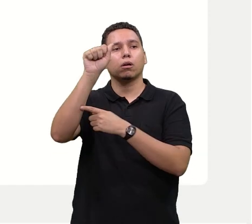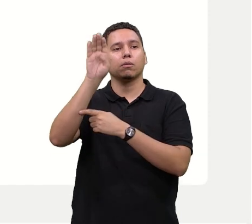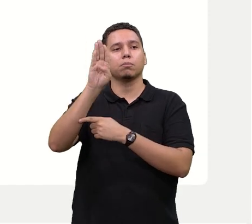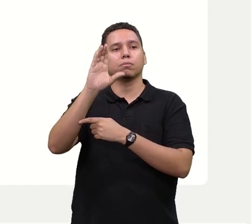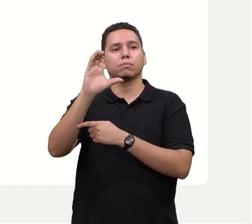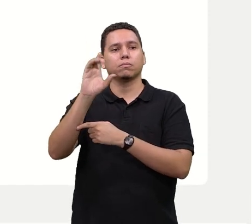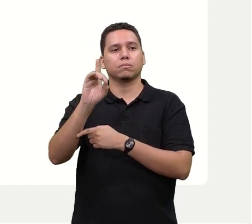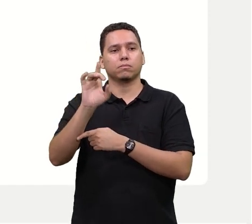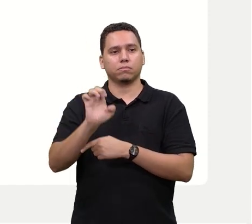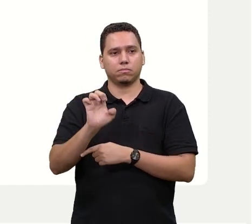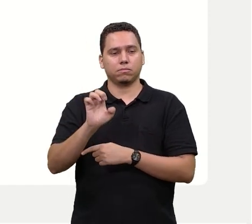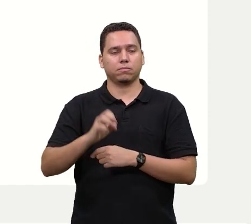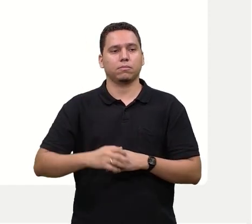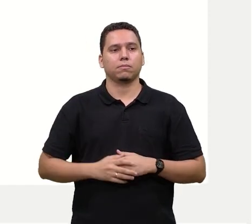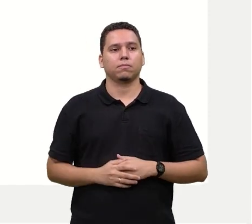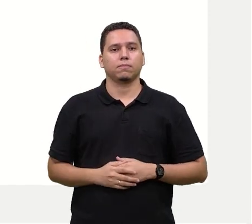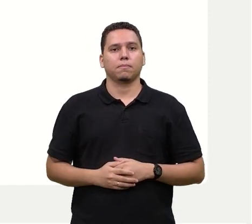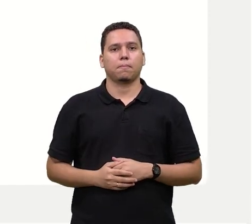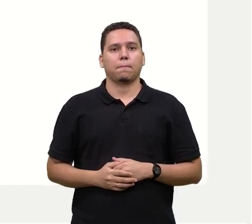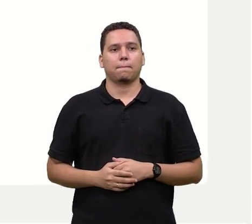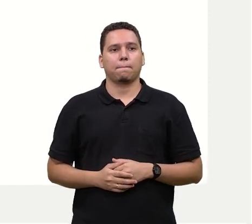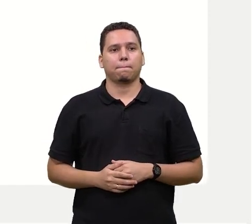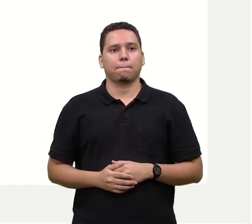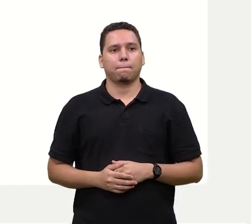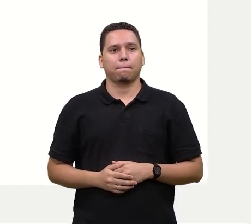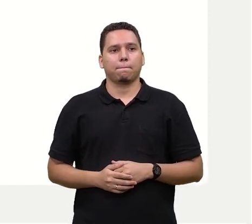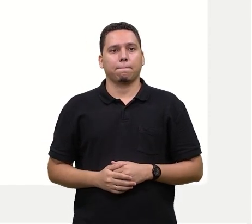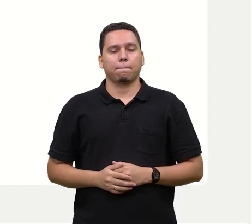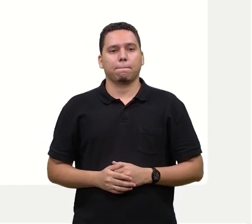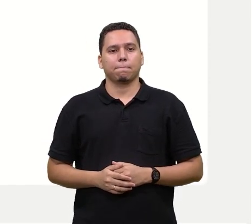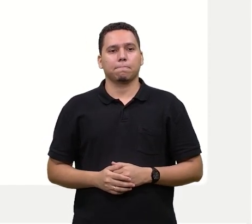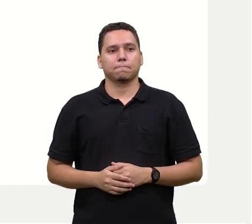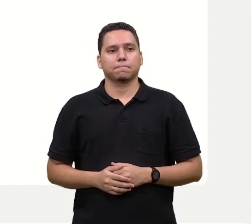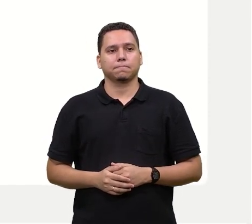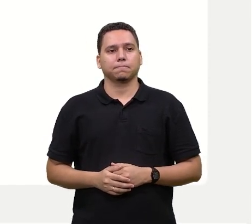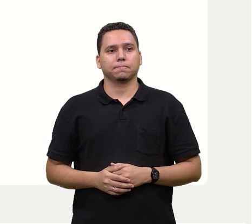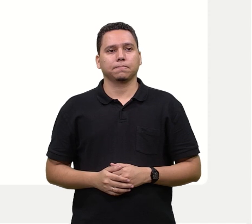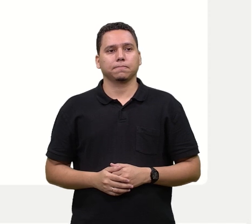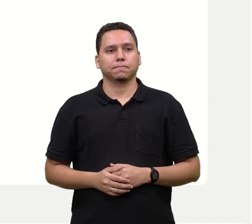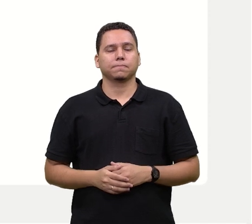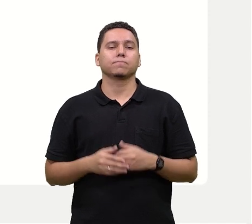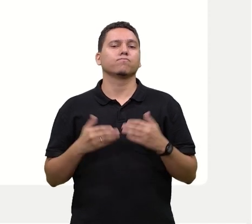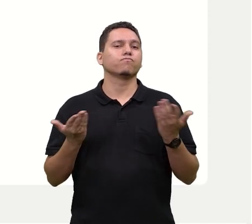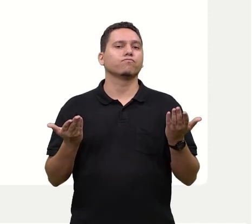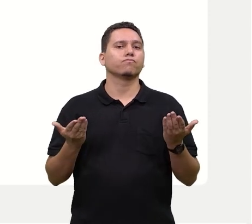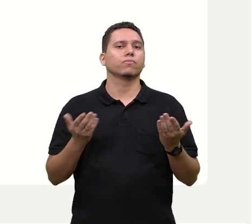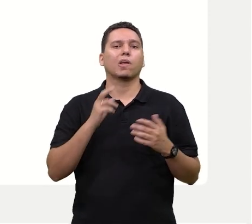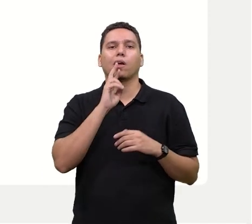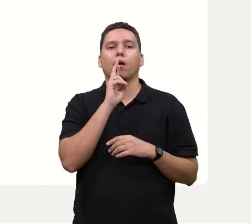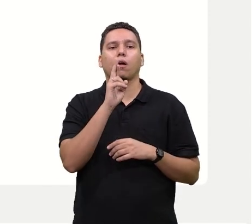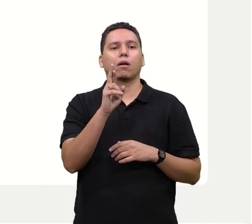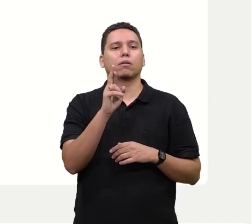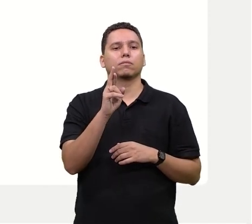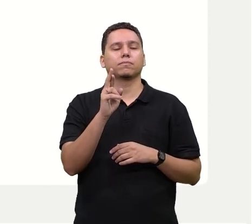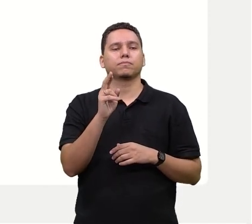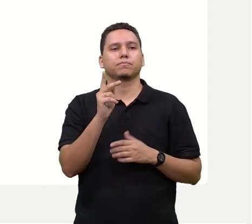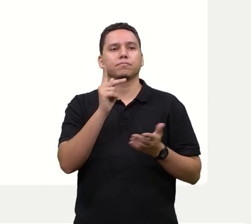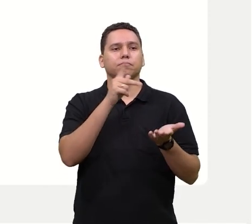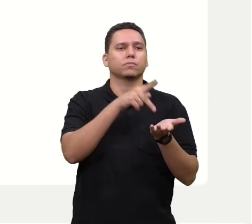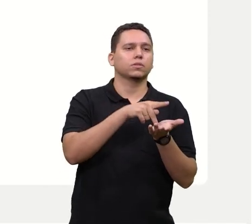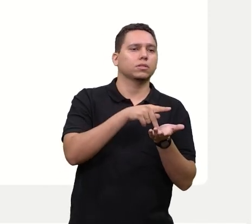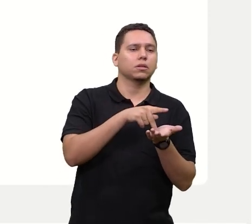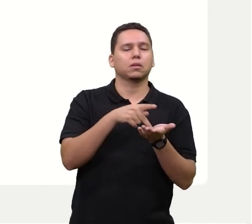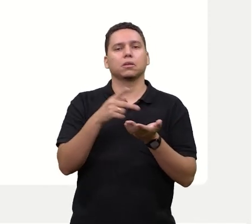as afirmativas 2 e 3 são verdadeiras. E a letra E, todas são verdadeiras. Qual a resposta? Bom, a primeira, é verdadeira ou falsa? Nesse caso é